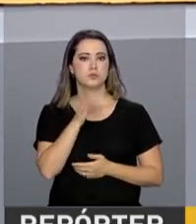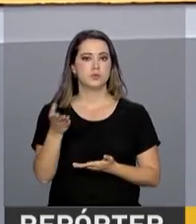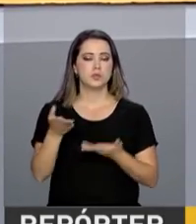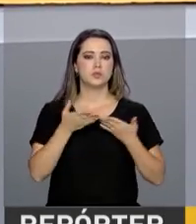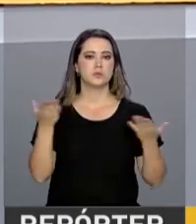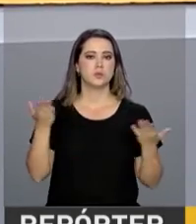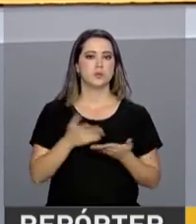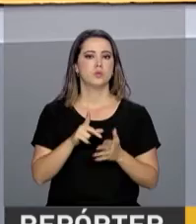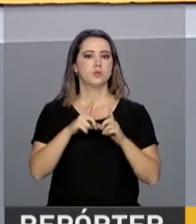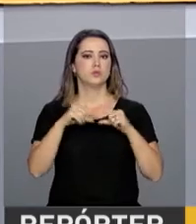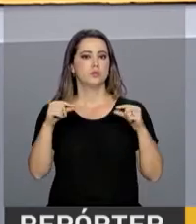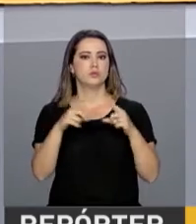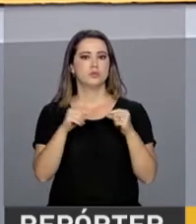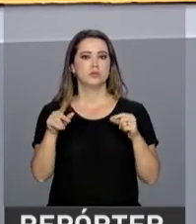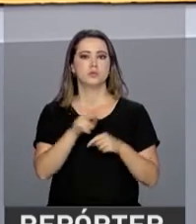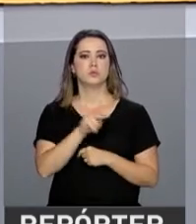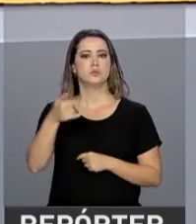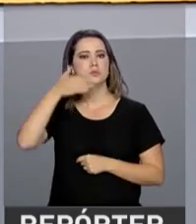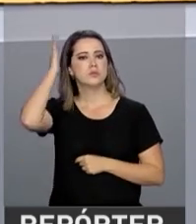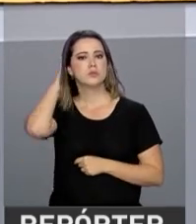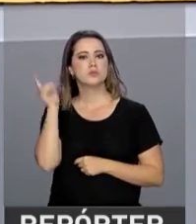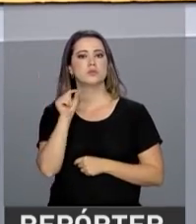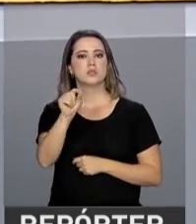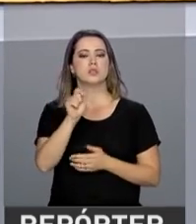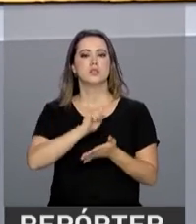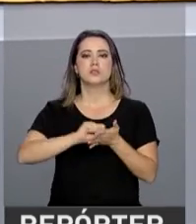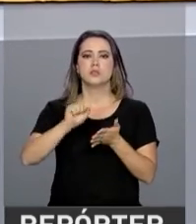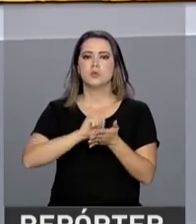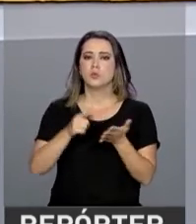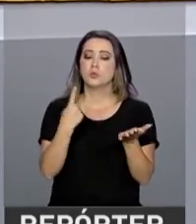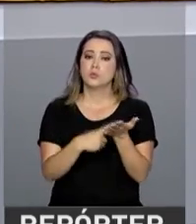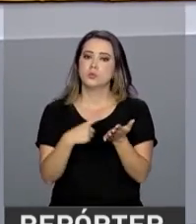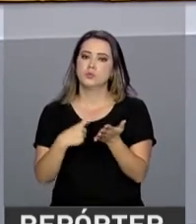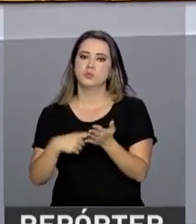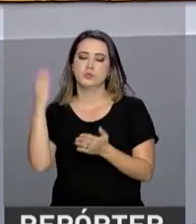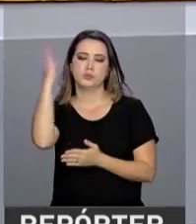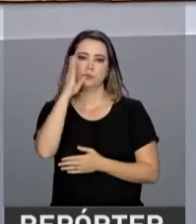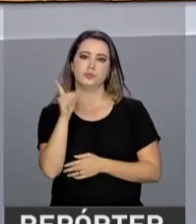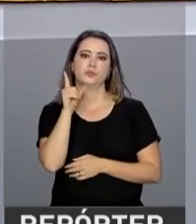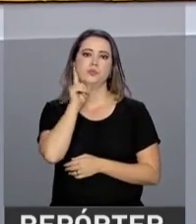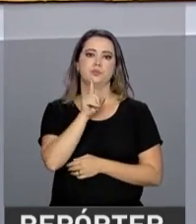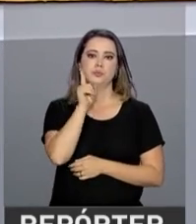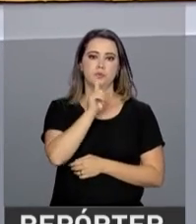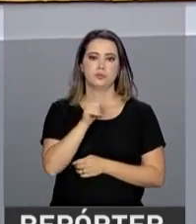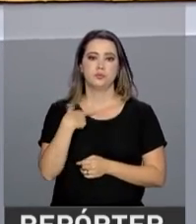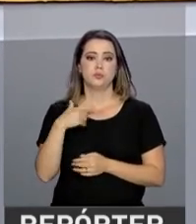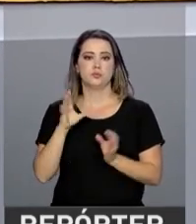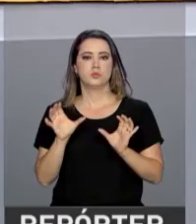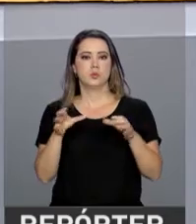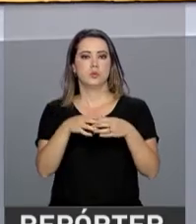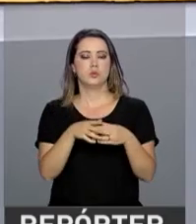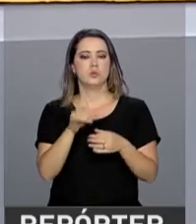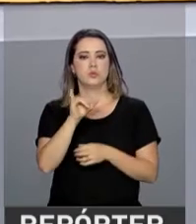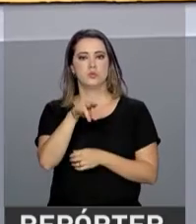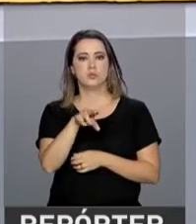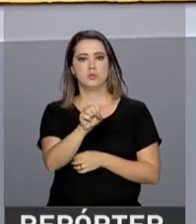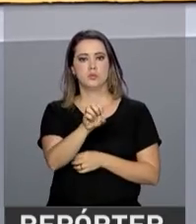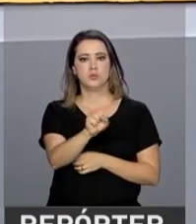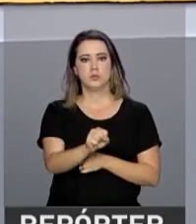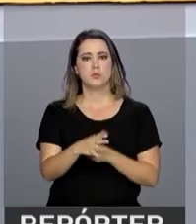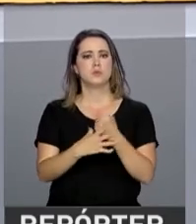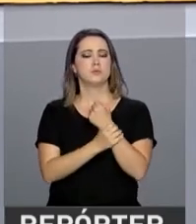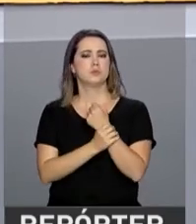recebido hoje em brasília pelo presidente michel temer eles assinarão acordos entre brasil e estados unidos em áreas como previdência